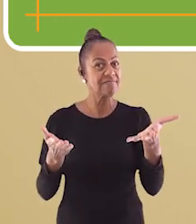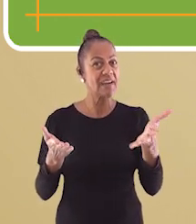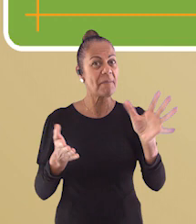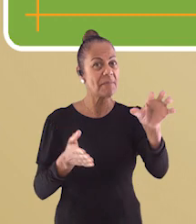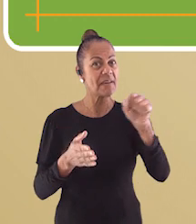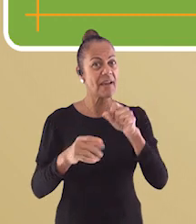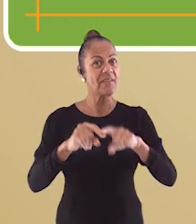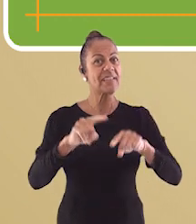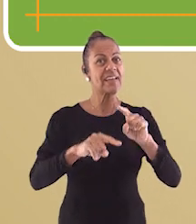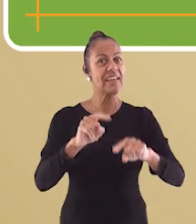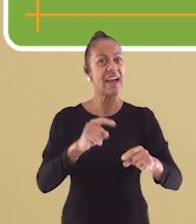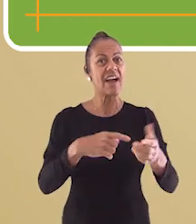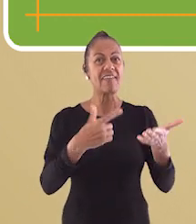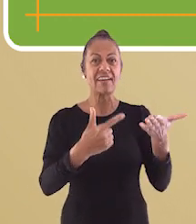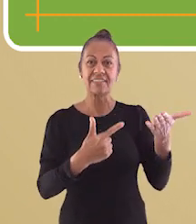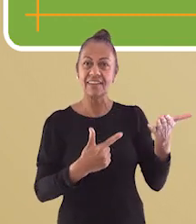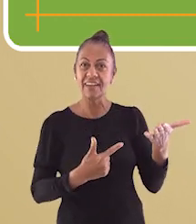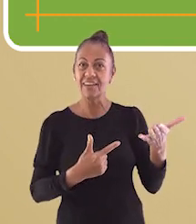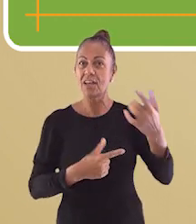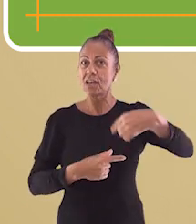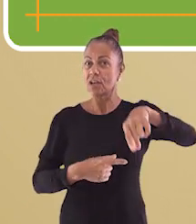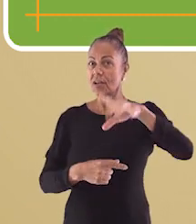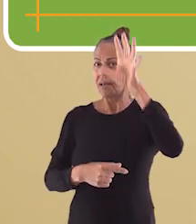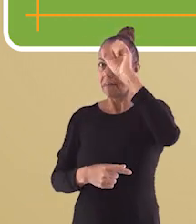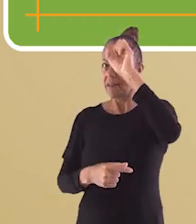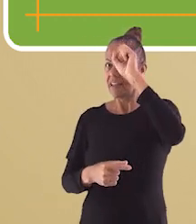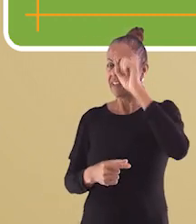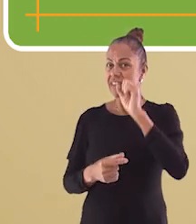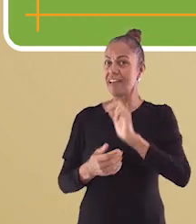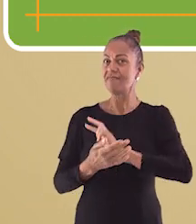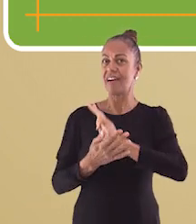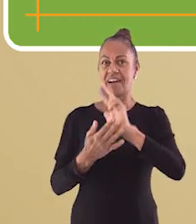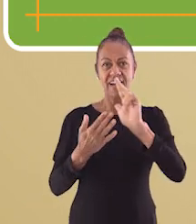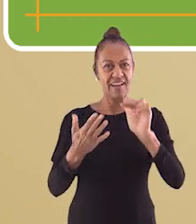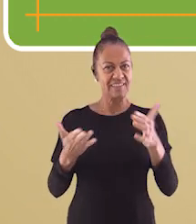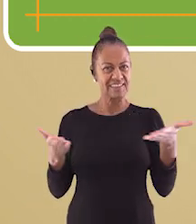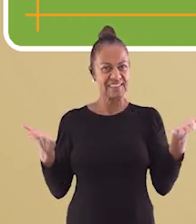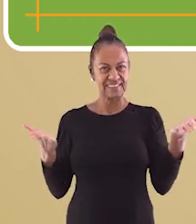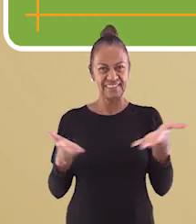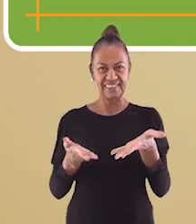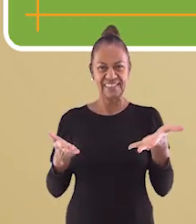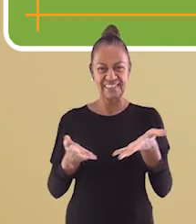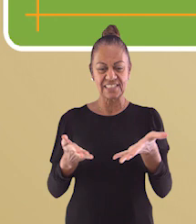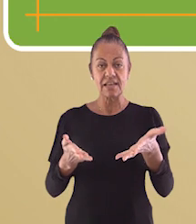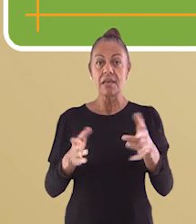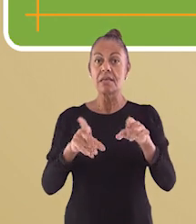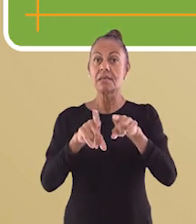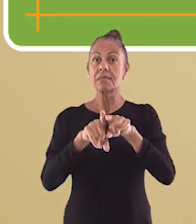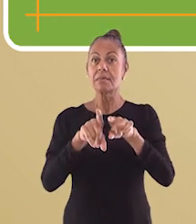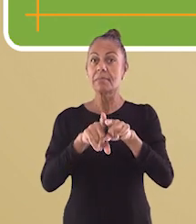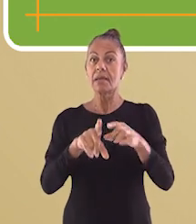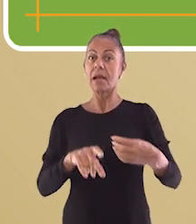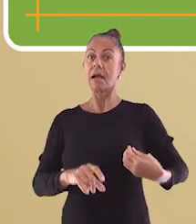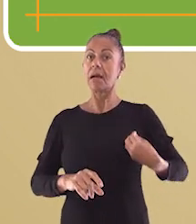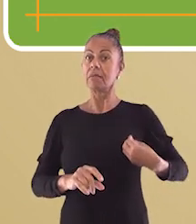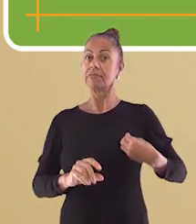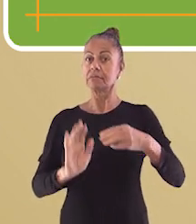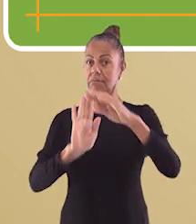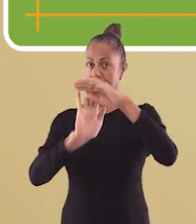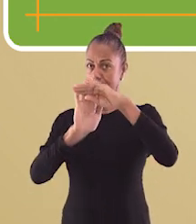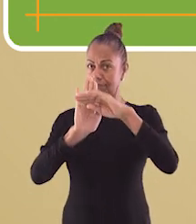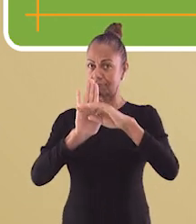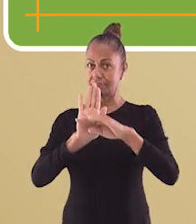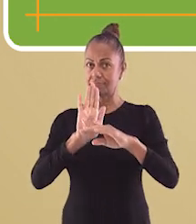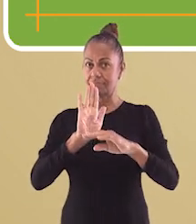tá? O QR Code está aqui na tela. Aponta a câmera do seu celular para ele e marque presença em nossa aula.